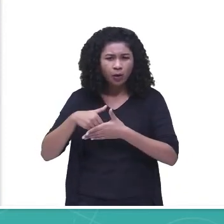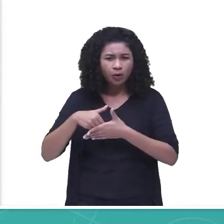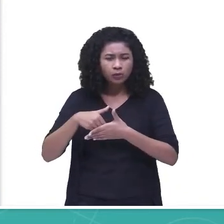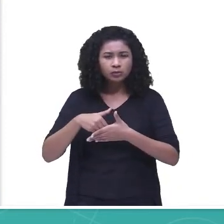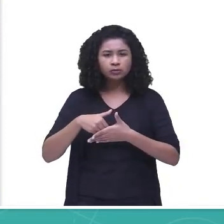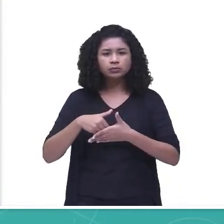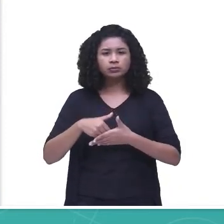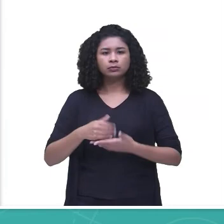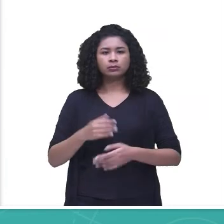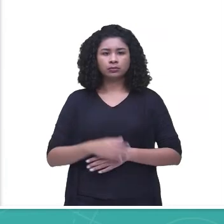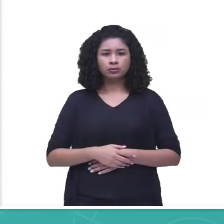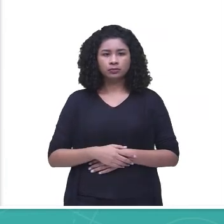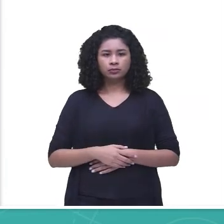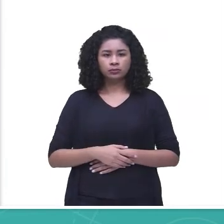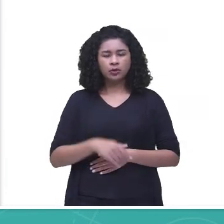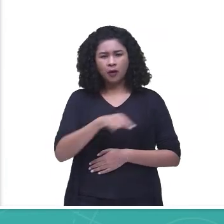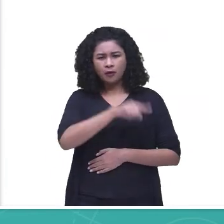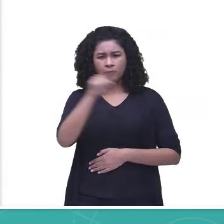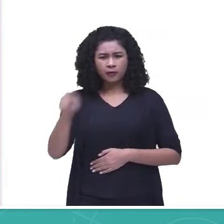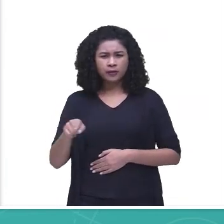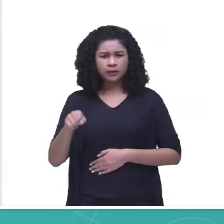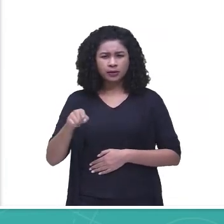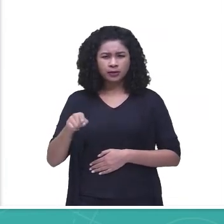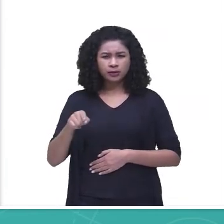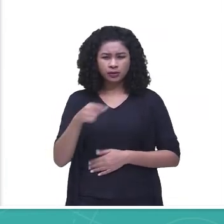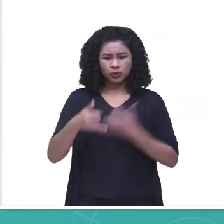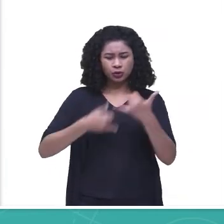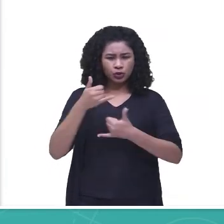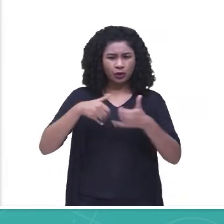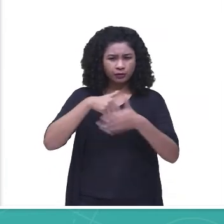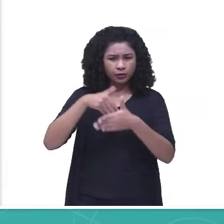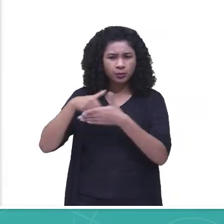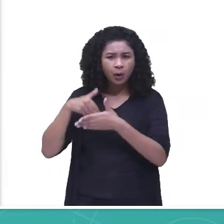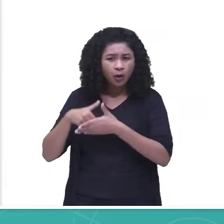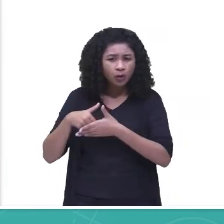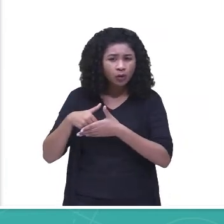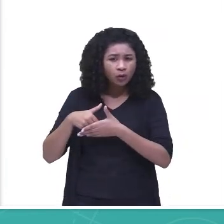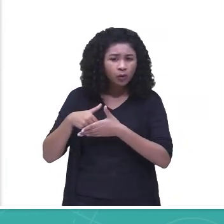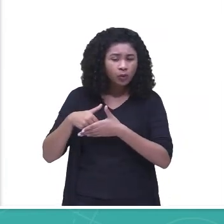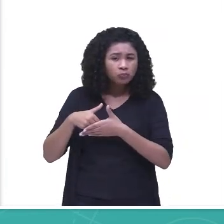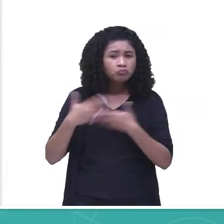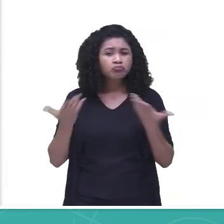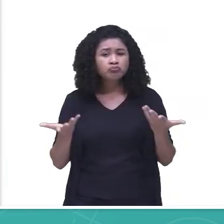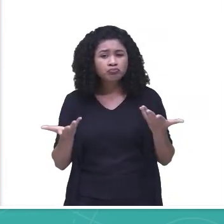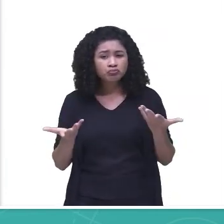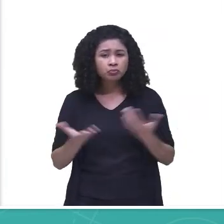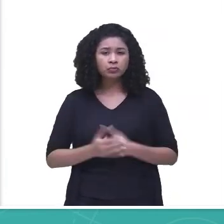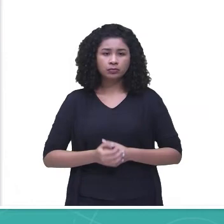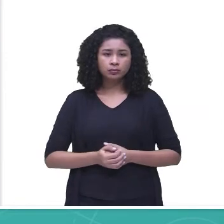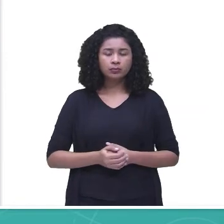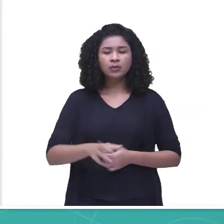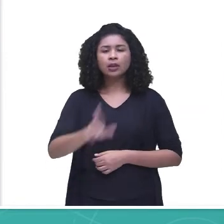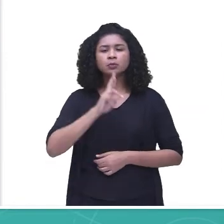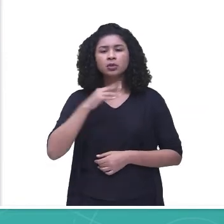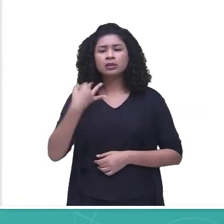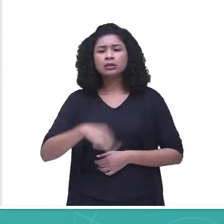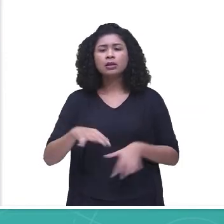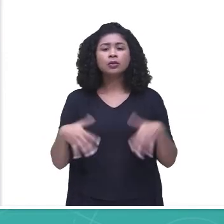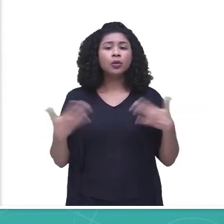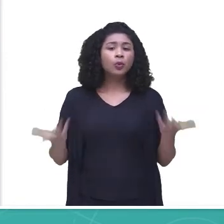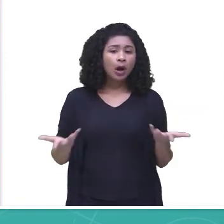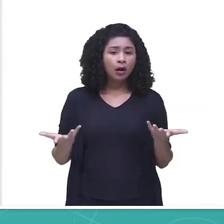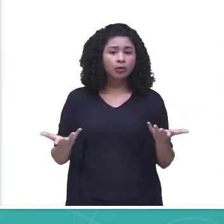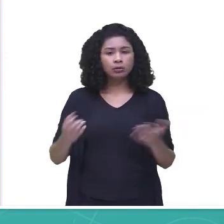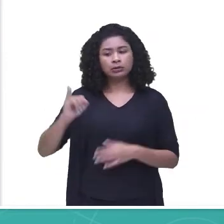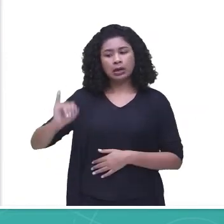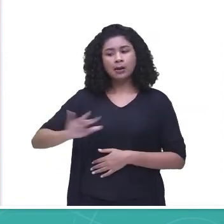não você. Do you play soccer? Vocês jogam futebol? Pela imagem, né, também fica claro. Qual é a resposta correta? Yes, I do.